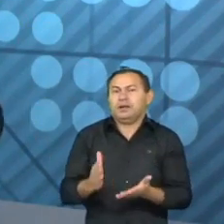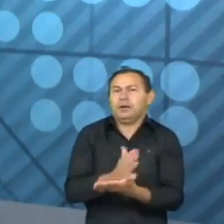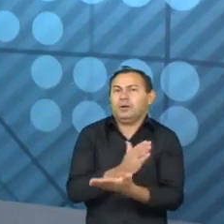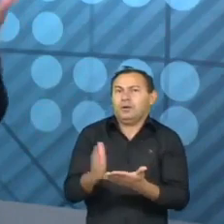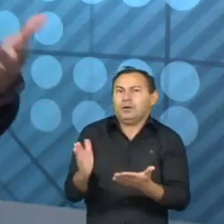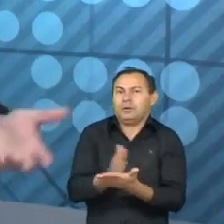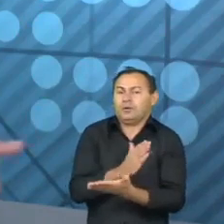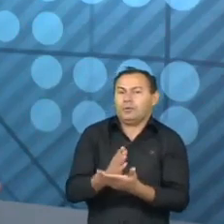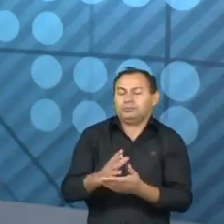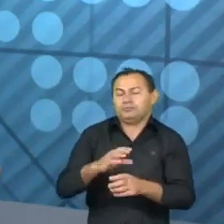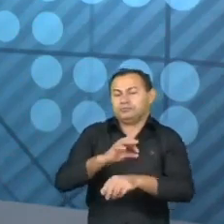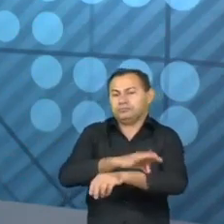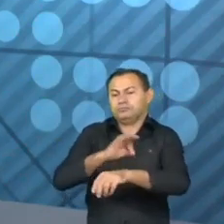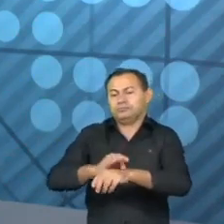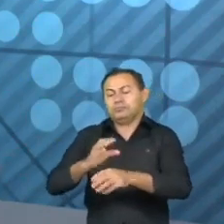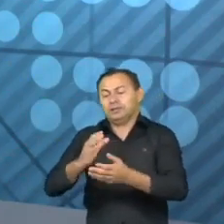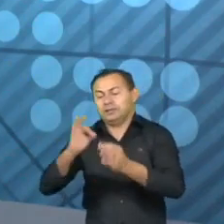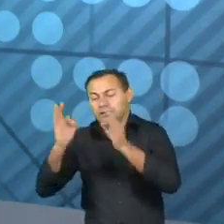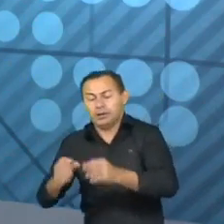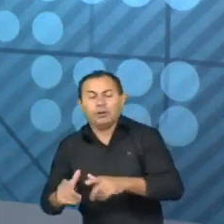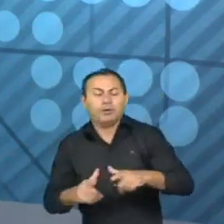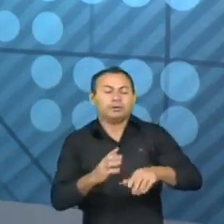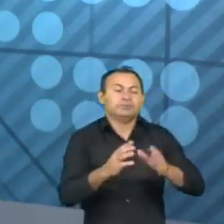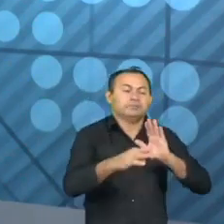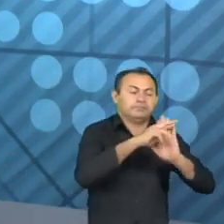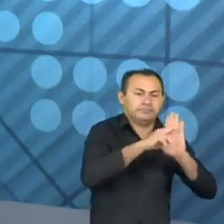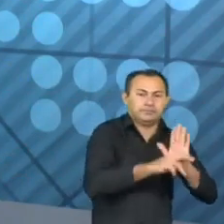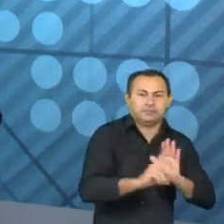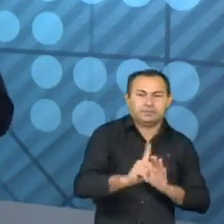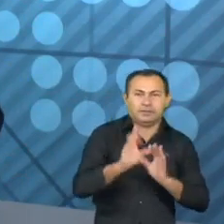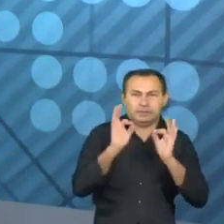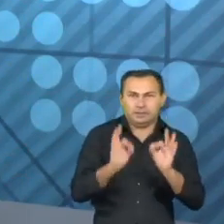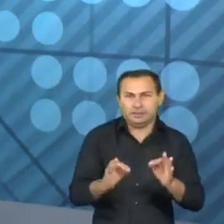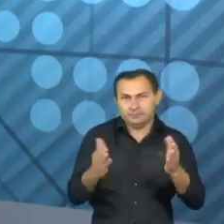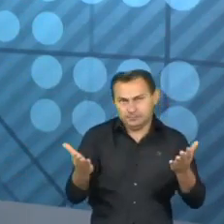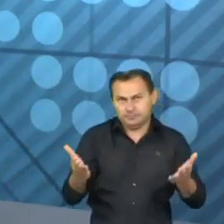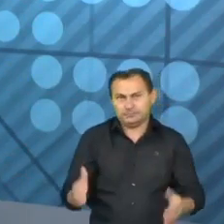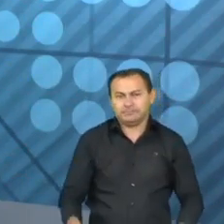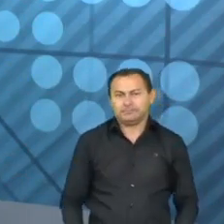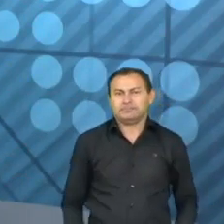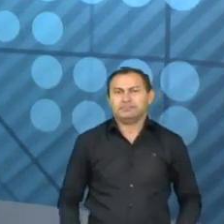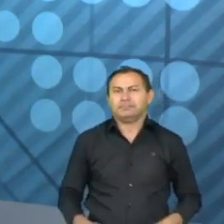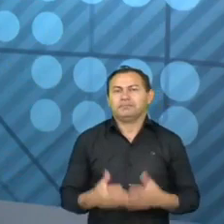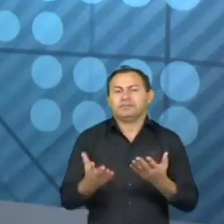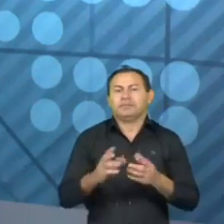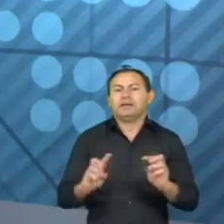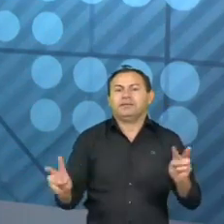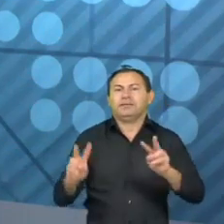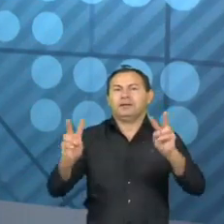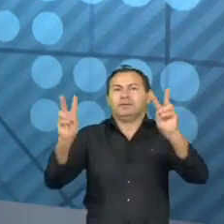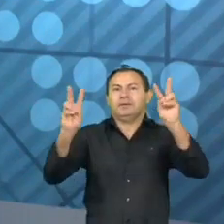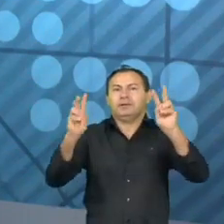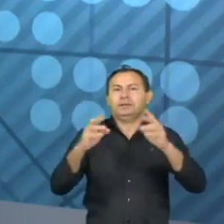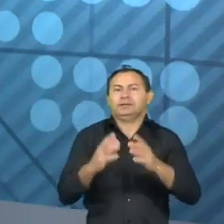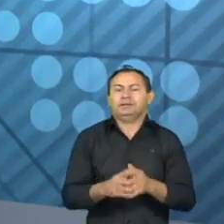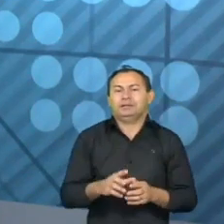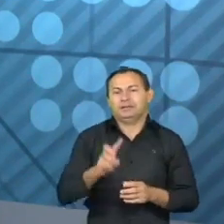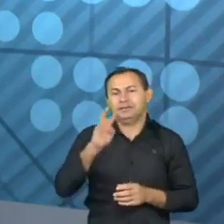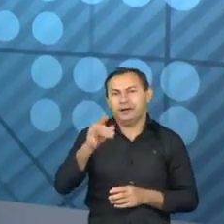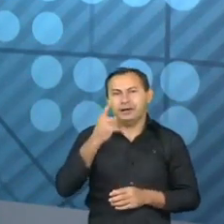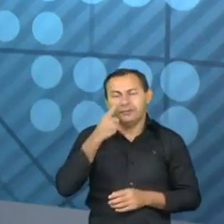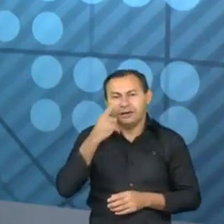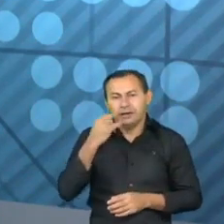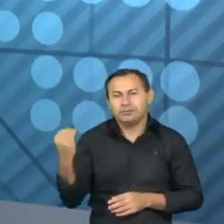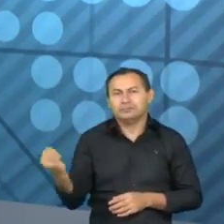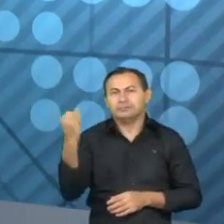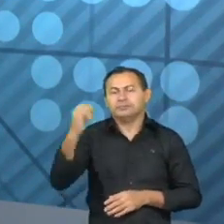uma medida vai dar certo, alguma outra medida não. Tá? Então, Esses valores, né, e aí a gente vê a